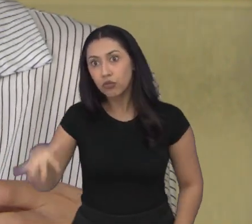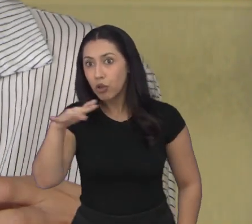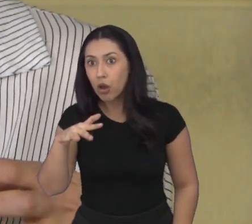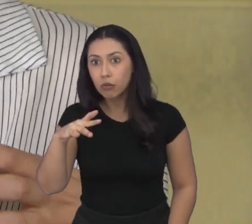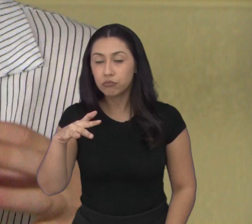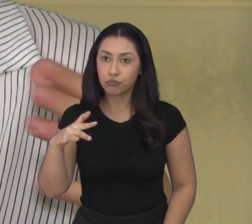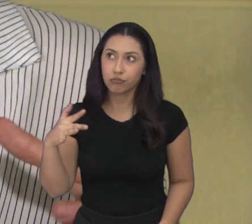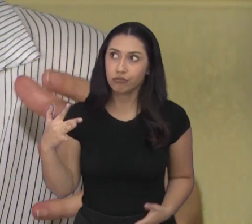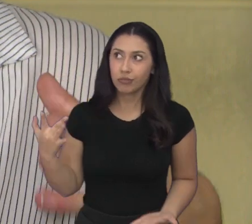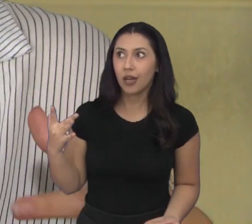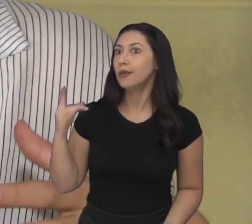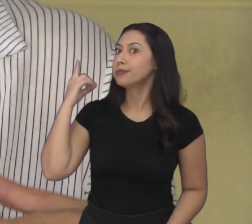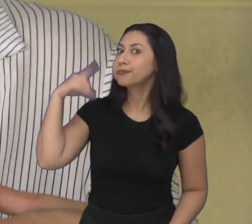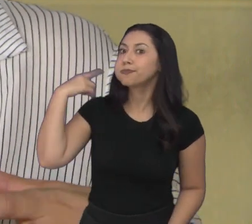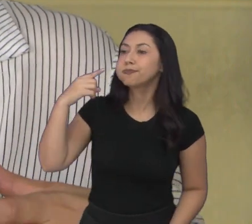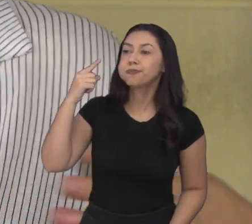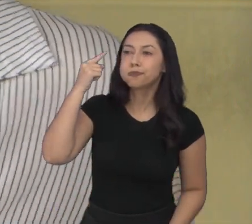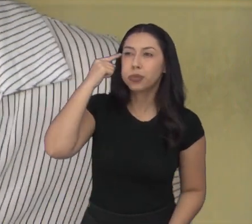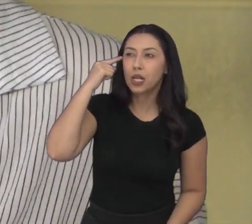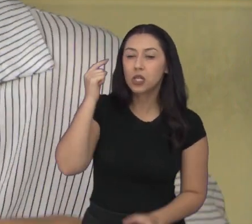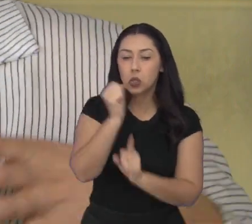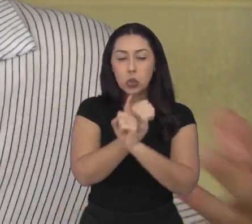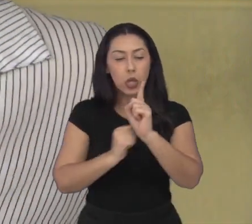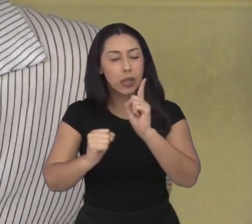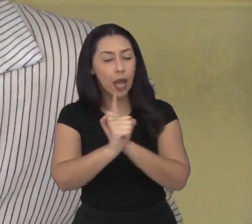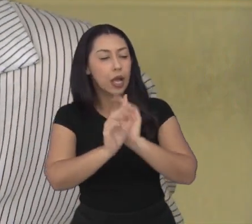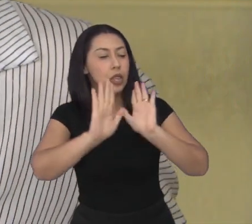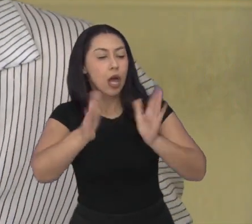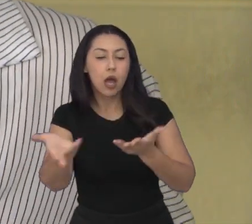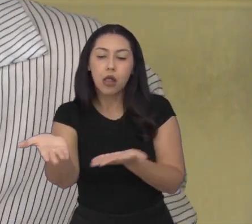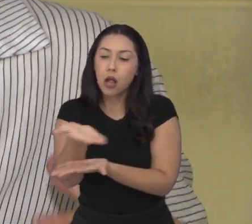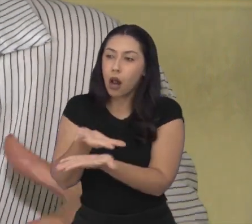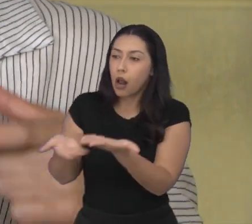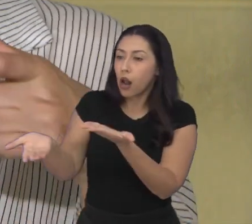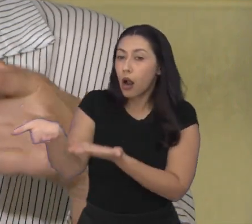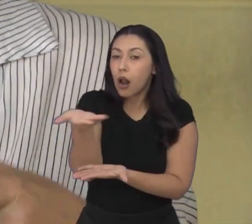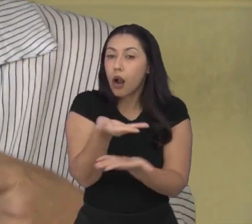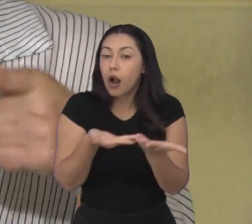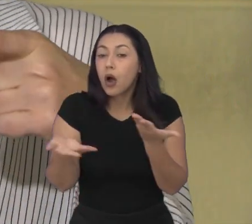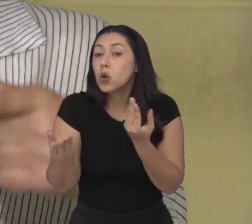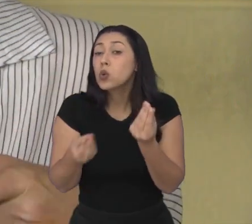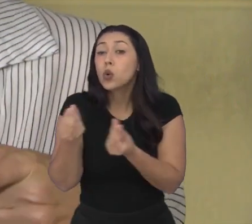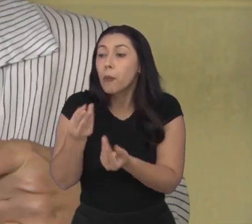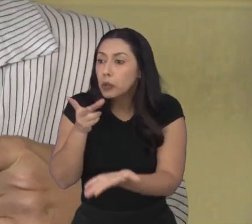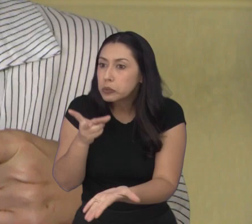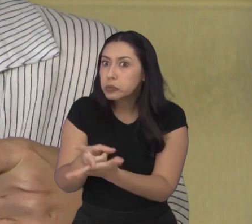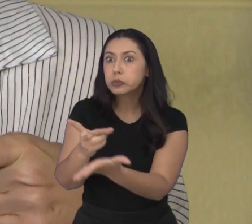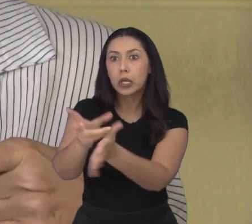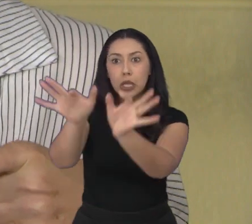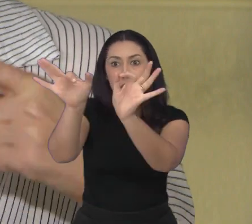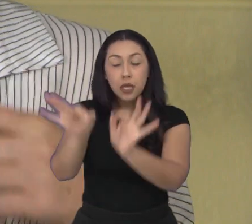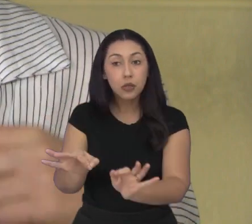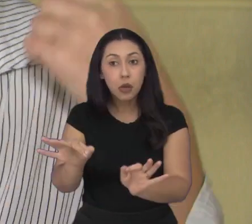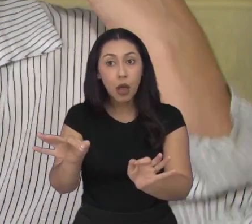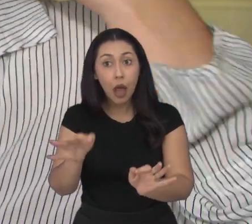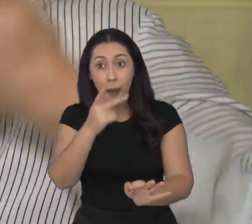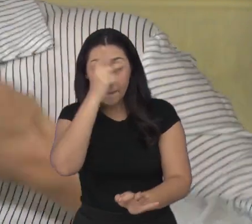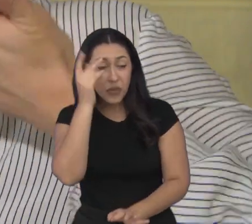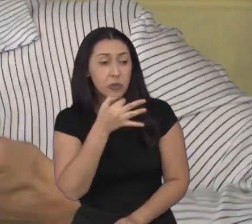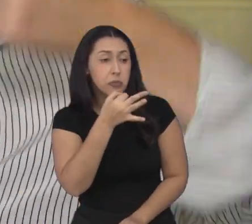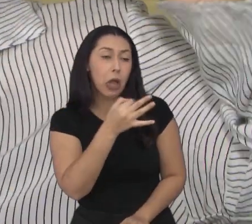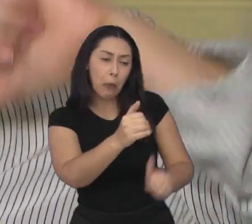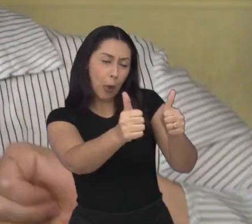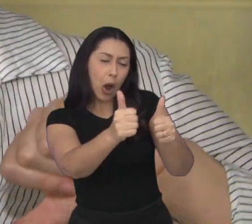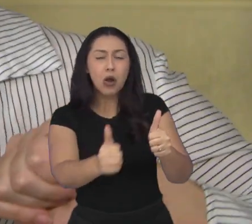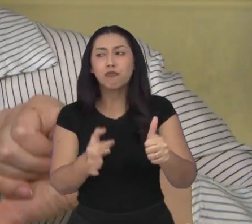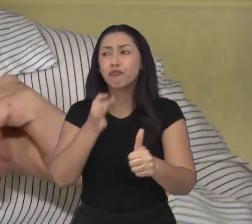o direito ele vai pensar, na sociedade que a gente já tem, as relações que a gente já tem e como essas relações elas podem ser mantidas. Para algumas pessoas isso